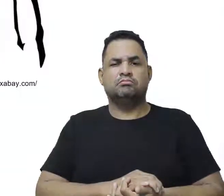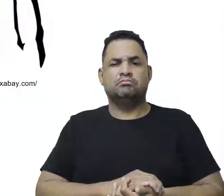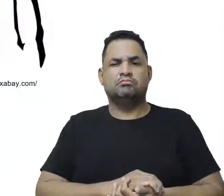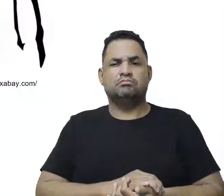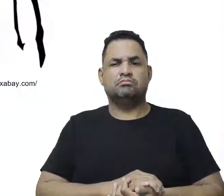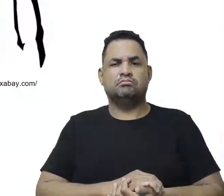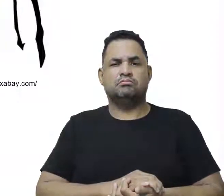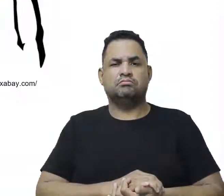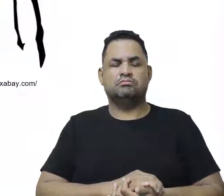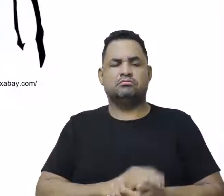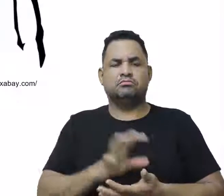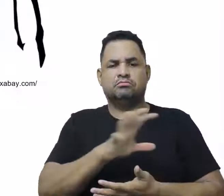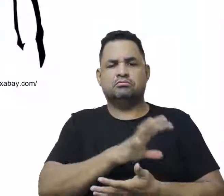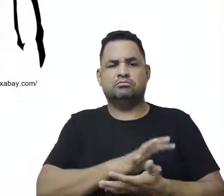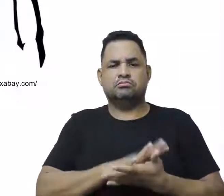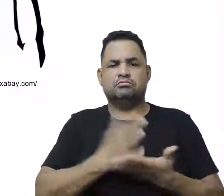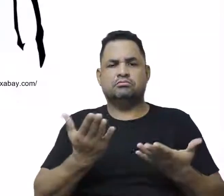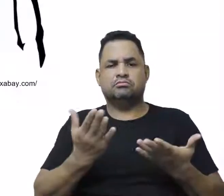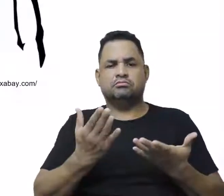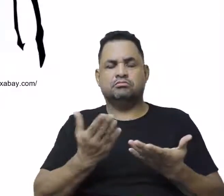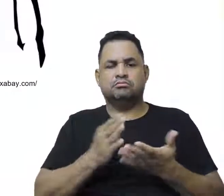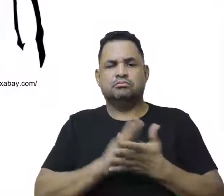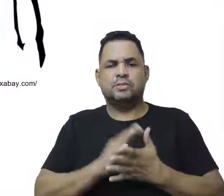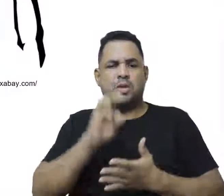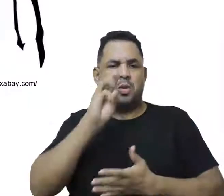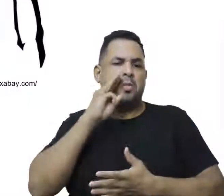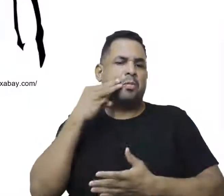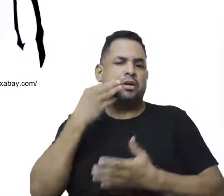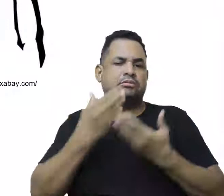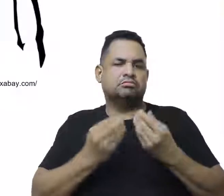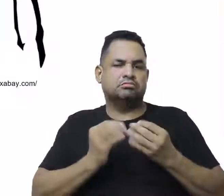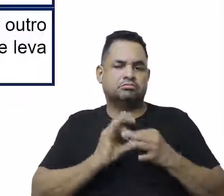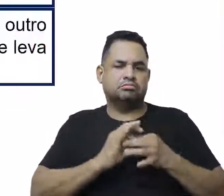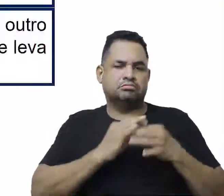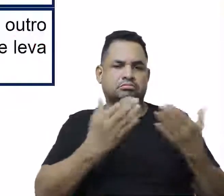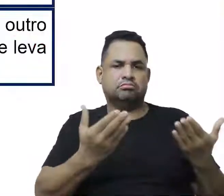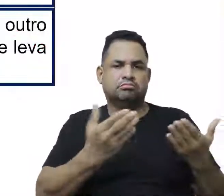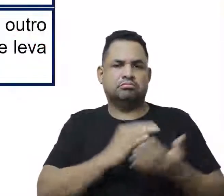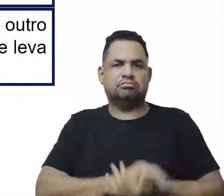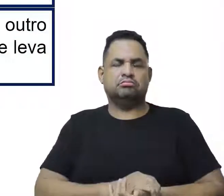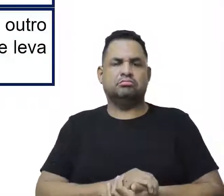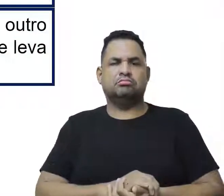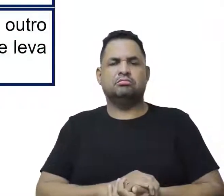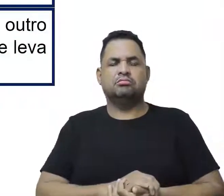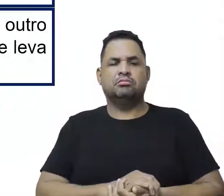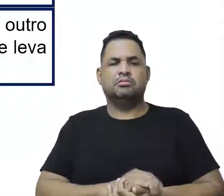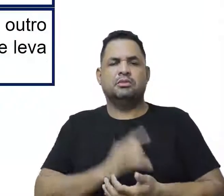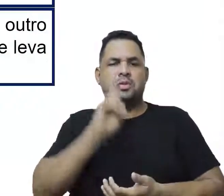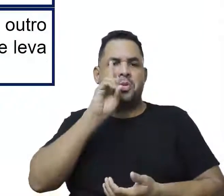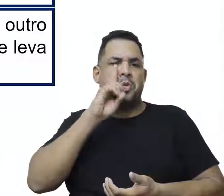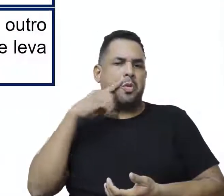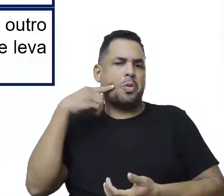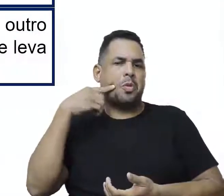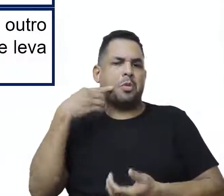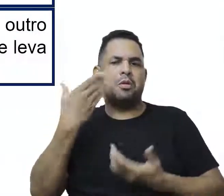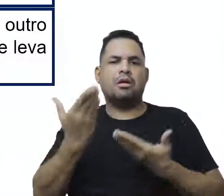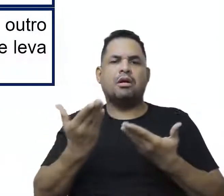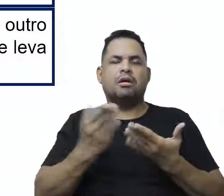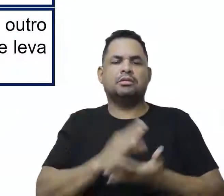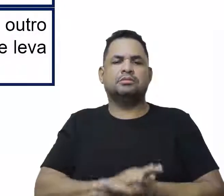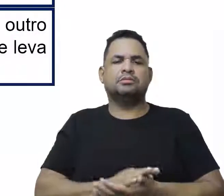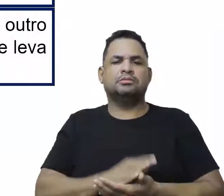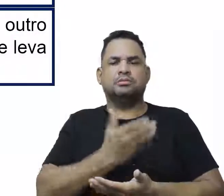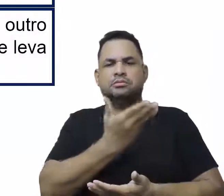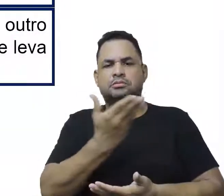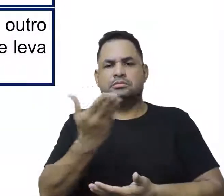na no estudo foi isso que o Marcos deixou para nós né ele acreditava nisso e odor cai no como é que